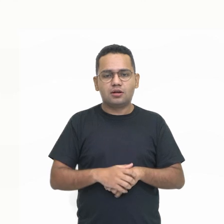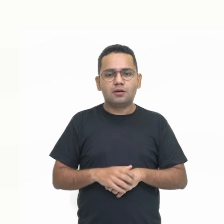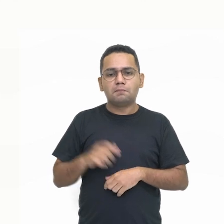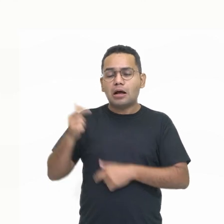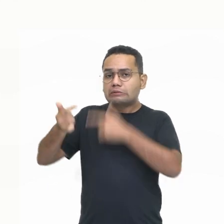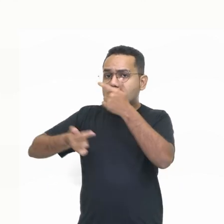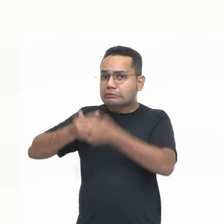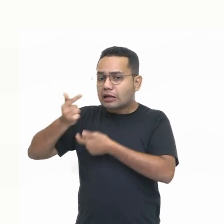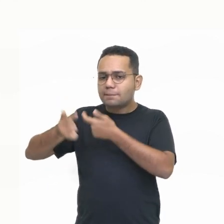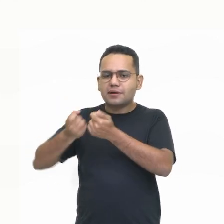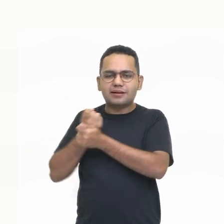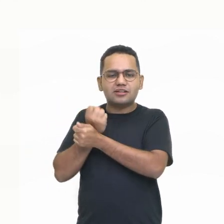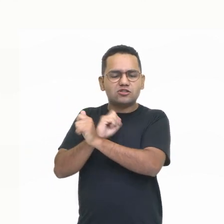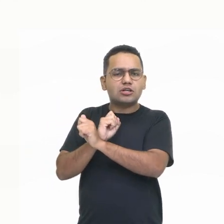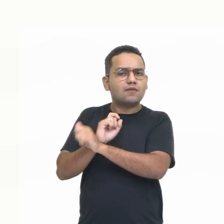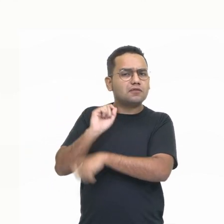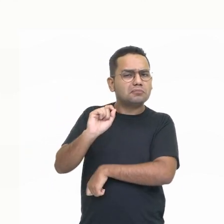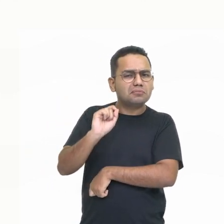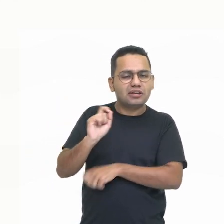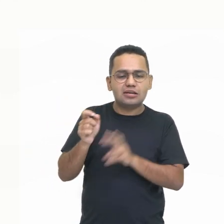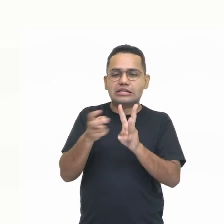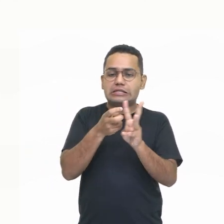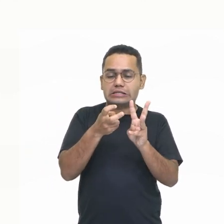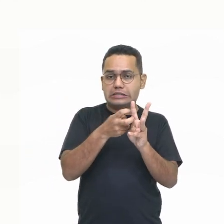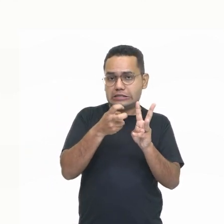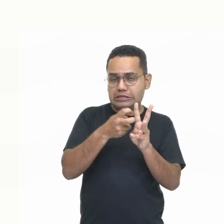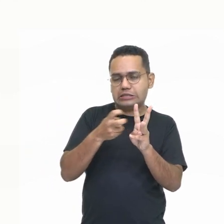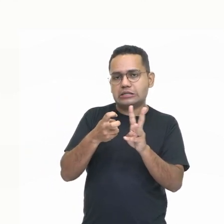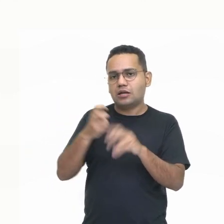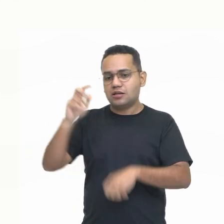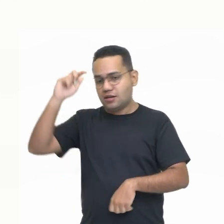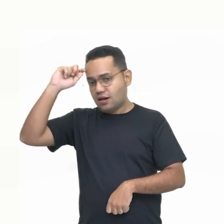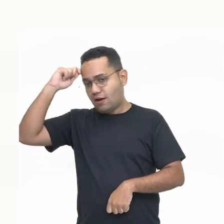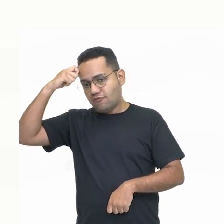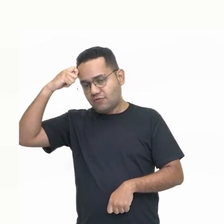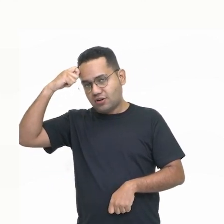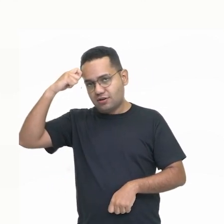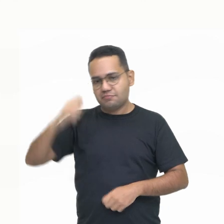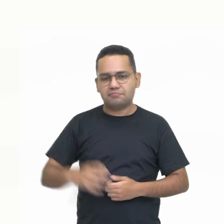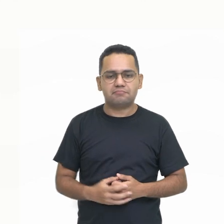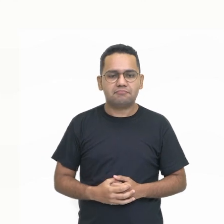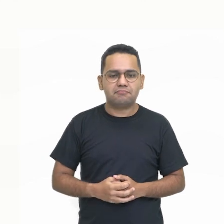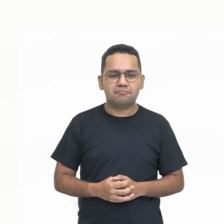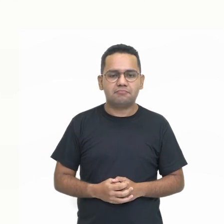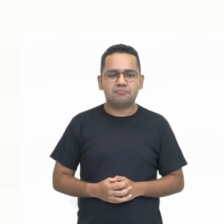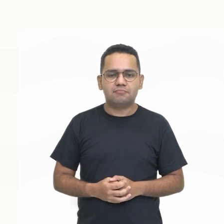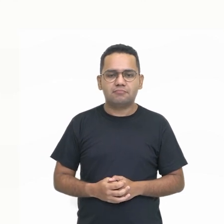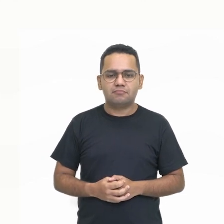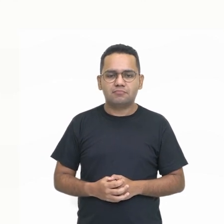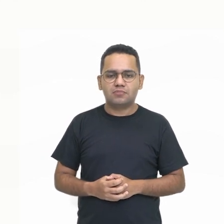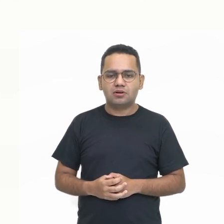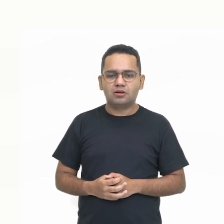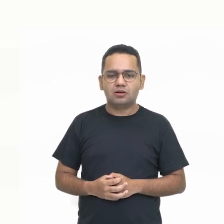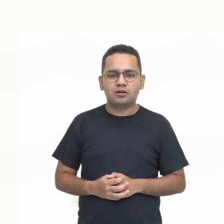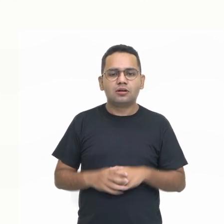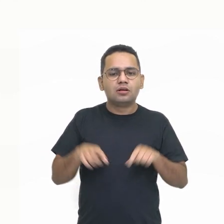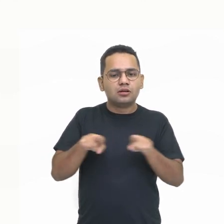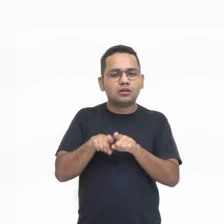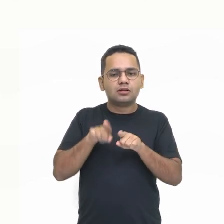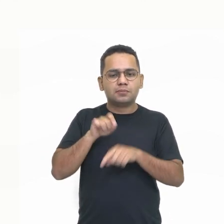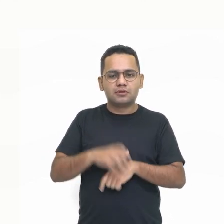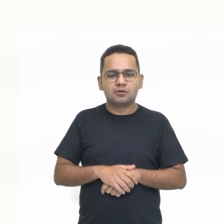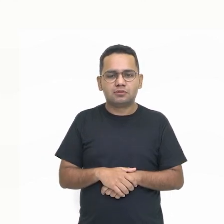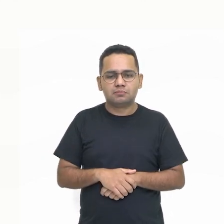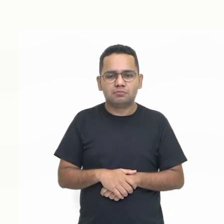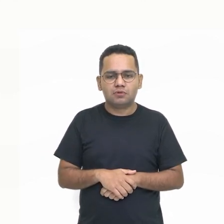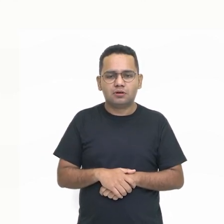indígenas e também dos africanos, mas você vai ter já a inserção também do quê? Dos homens livres, né,